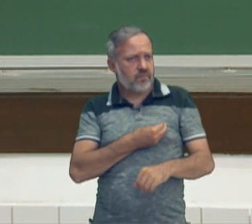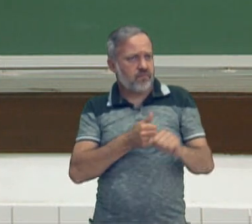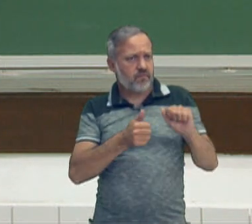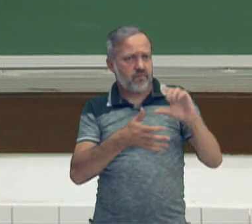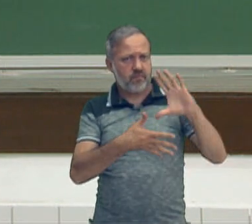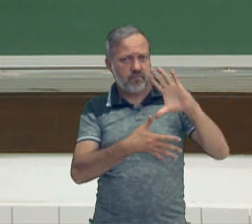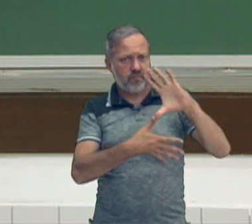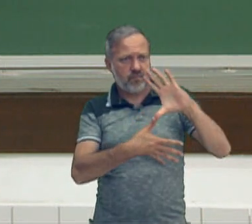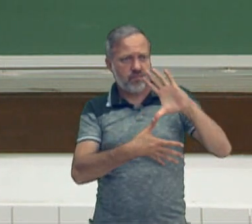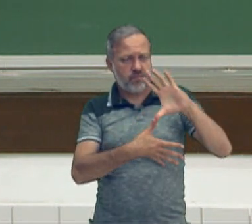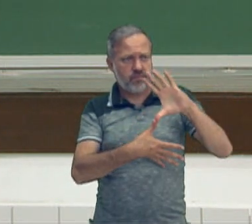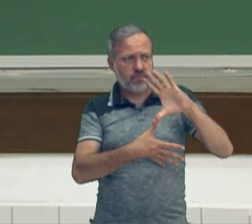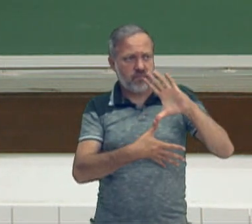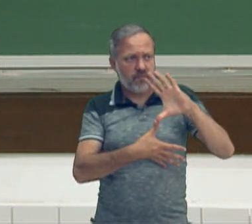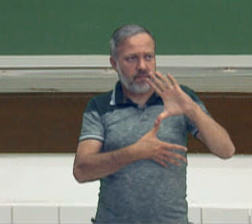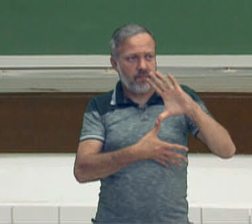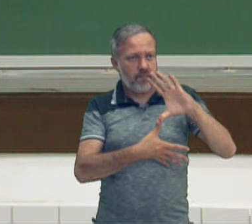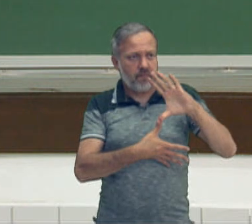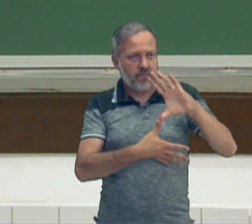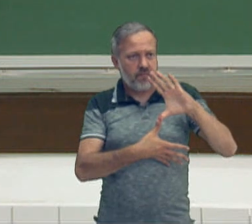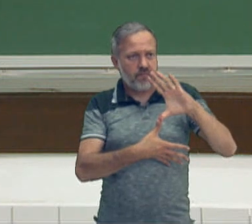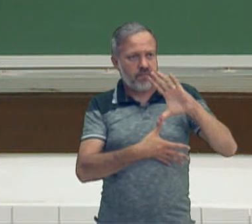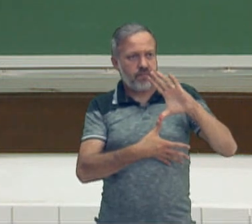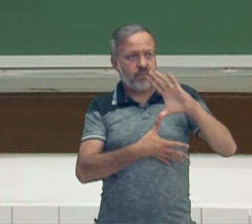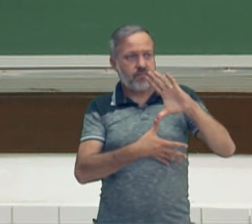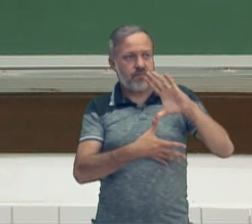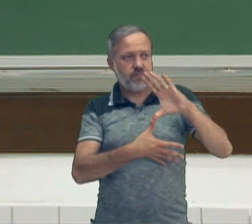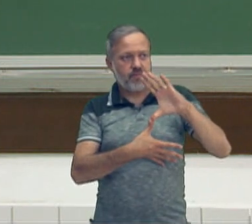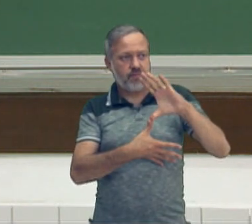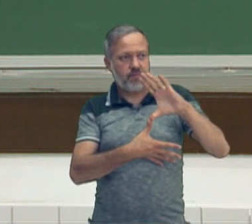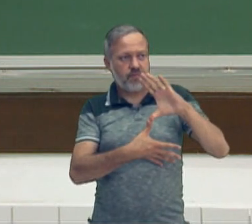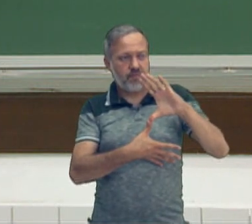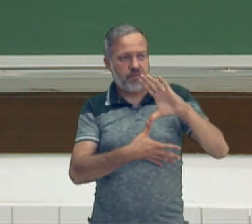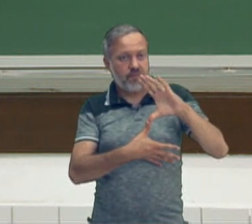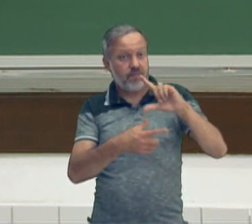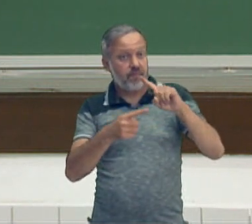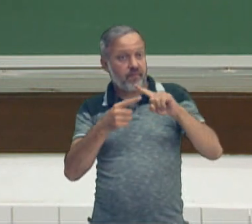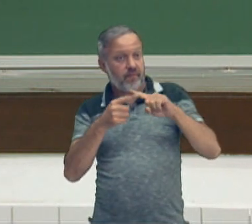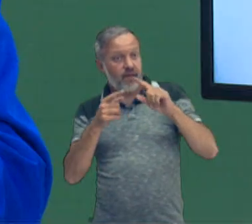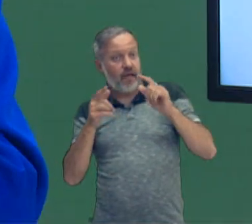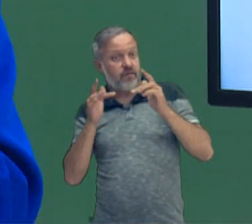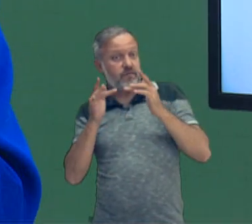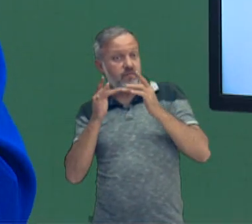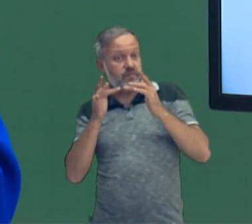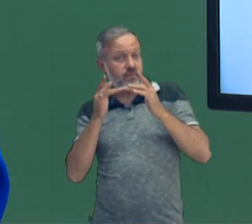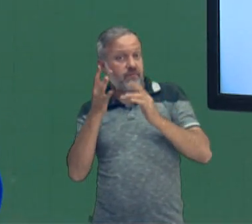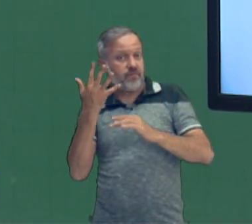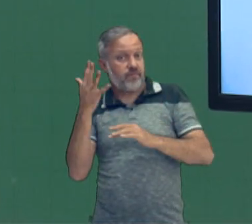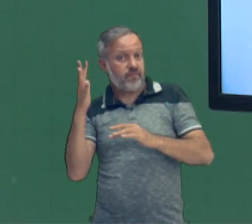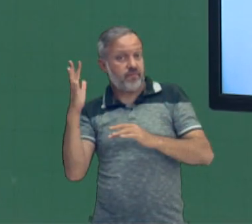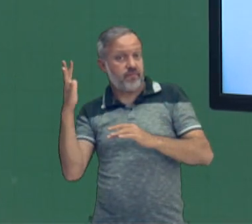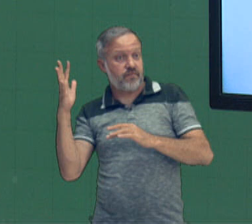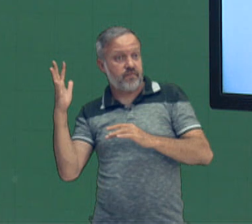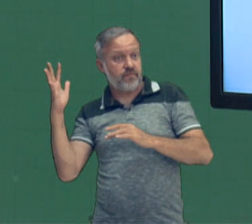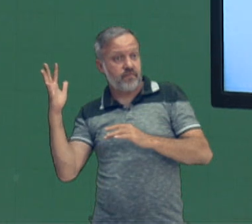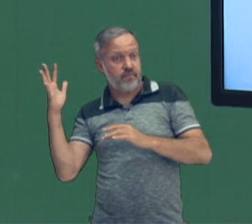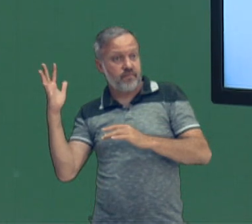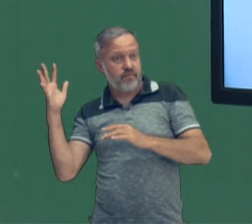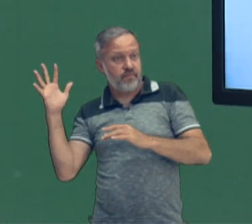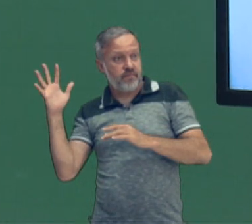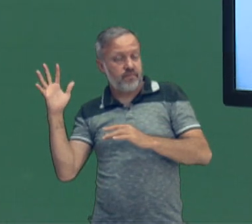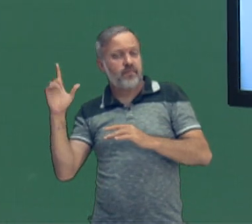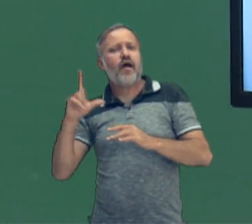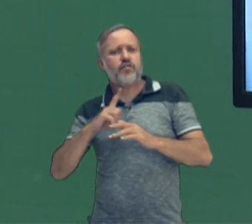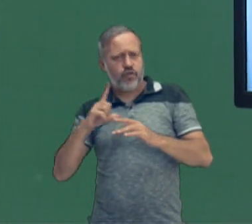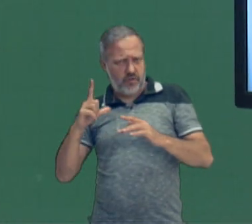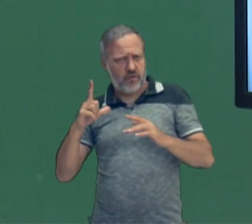bastante, vamos dizer, não de total simbiose, mas em simbiose com a natureza. Alguns não respeitavam muito suas culturas, existiam